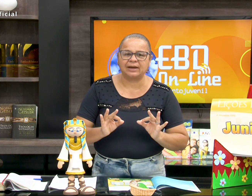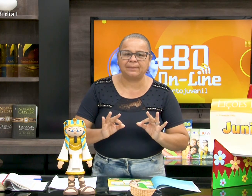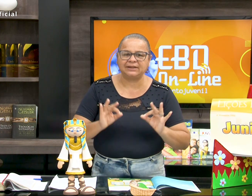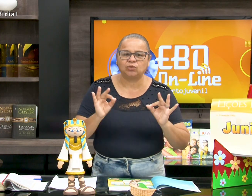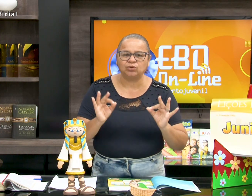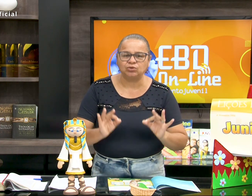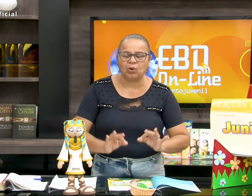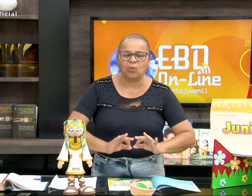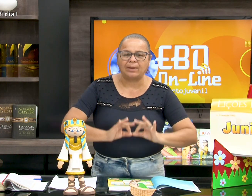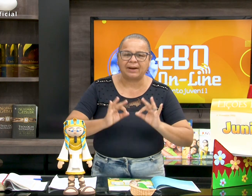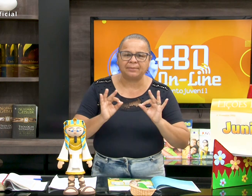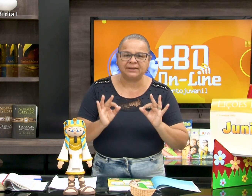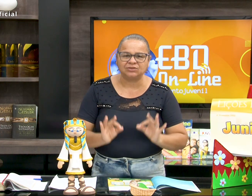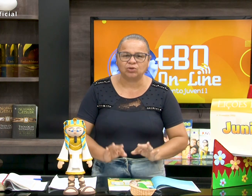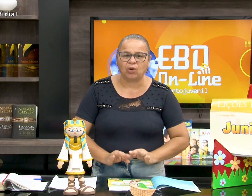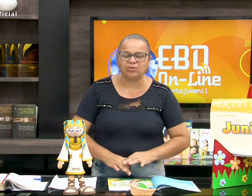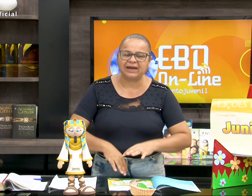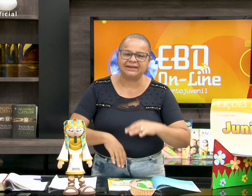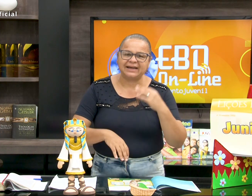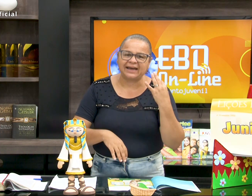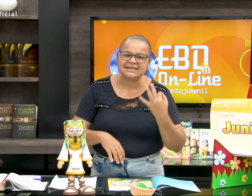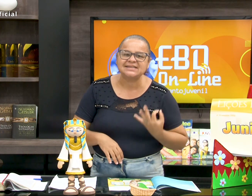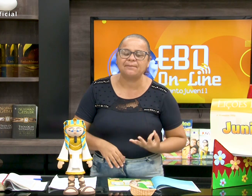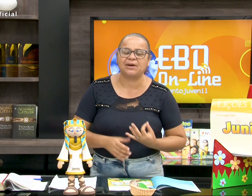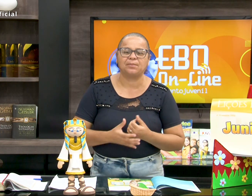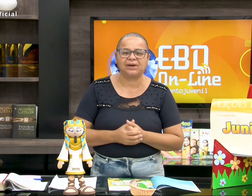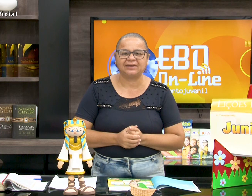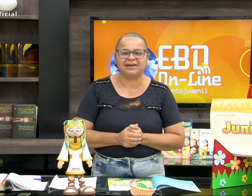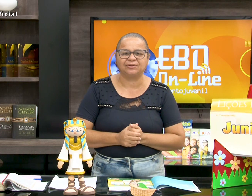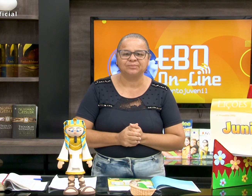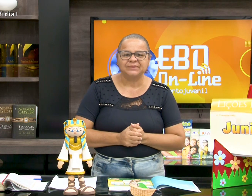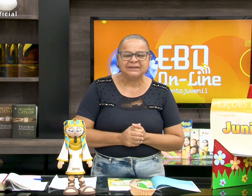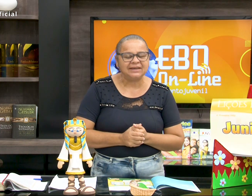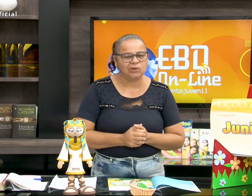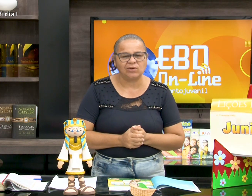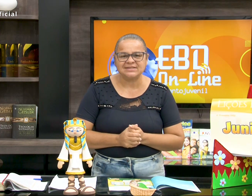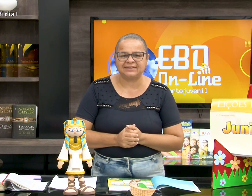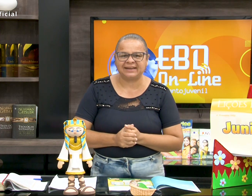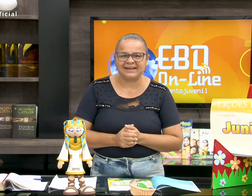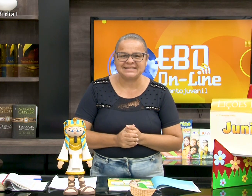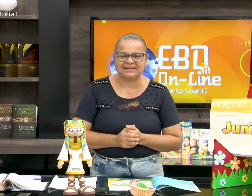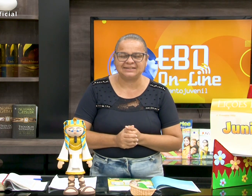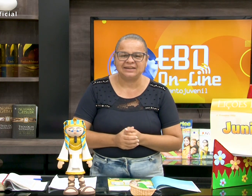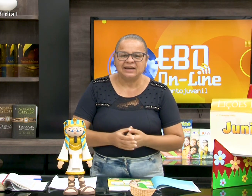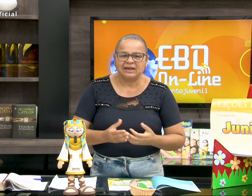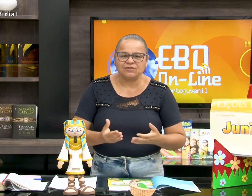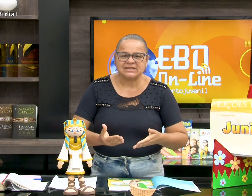mãe Joquebede cuidou, amamentou e ainda recebeu por aquilo. Que coisa